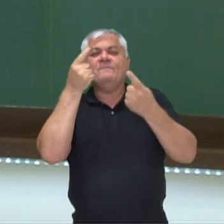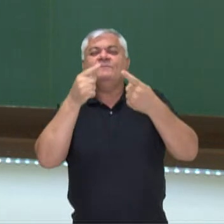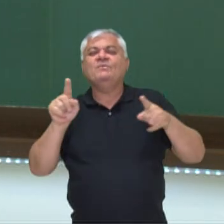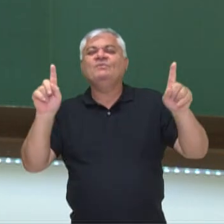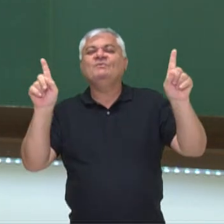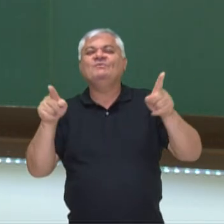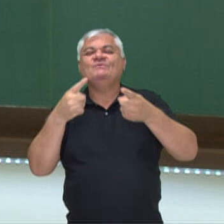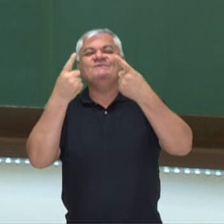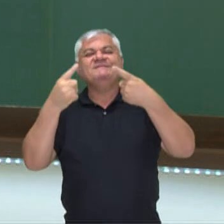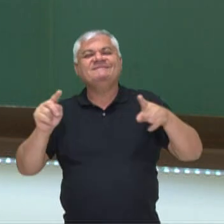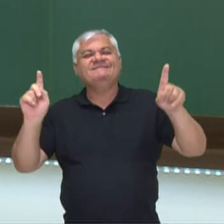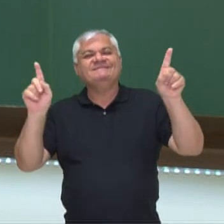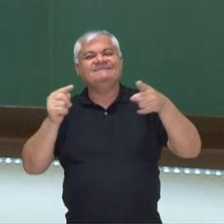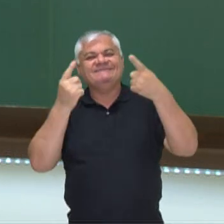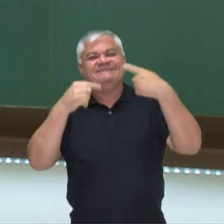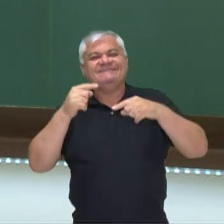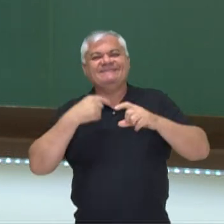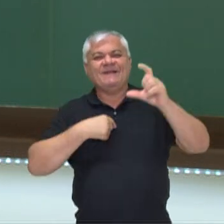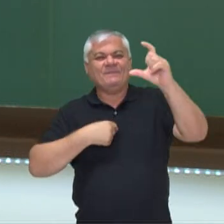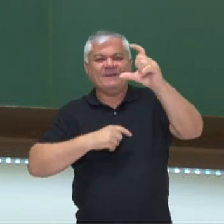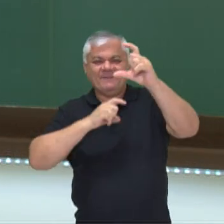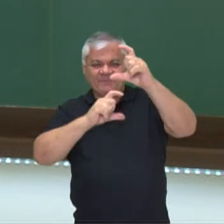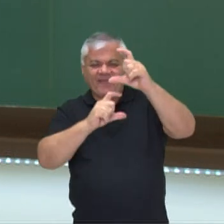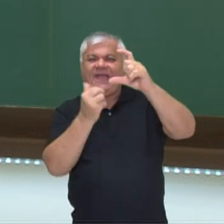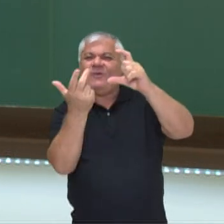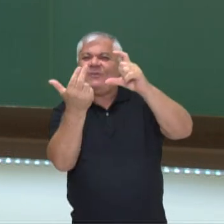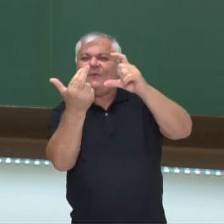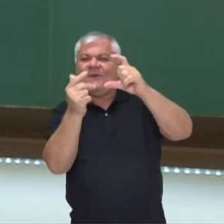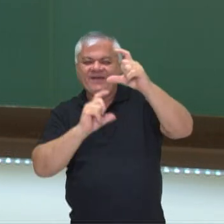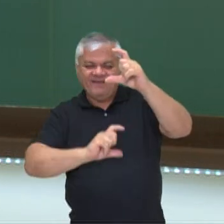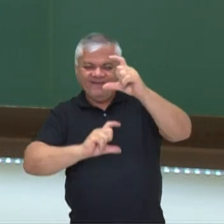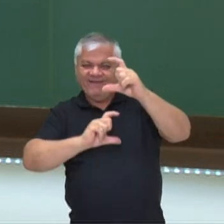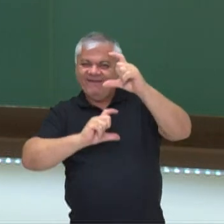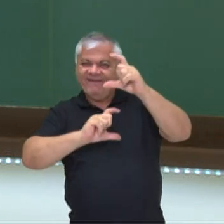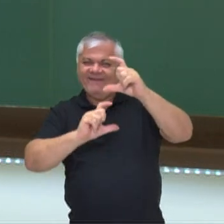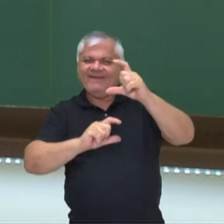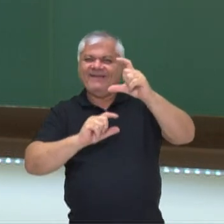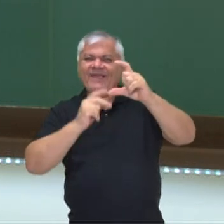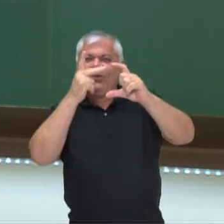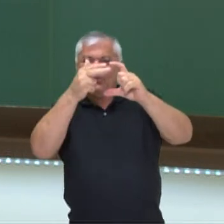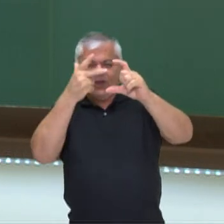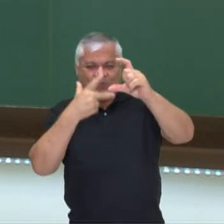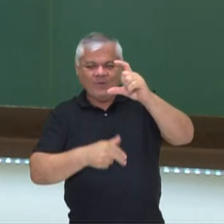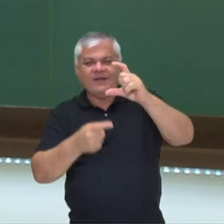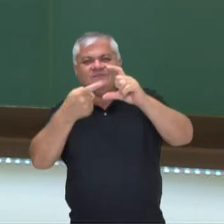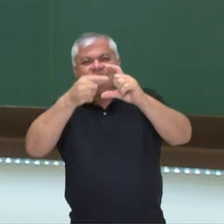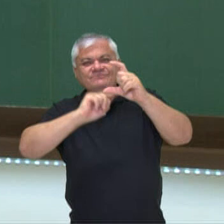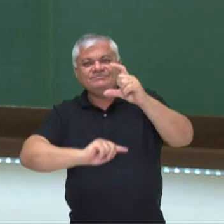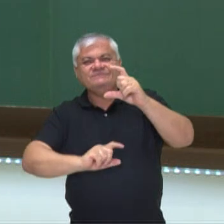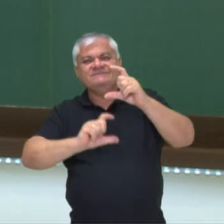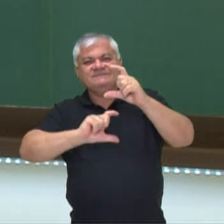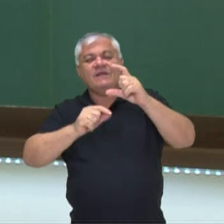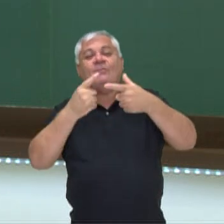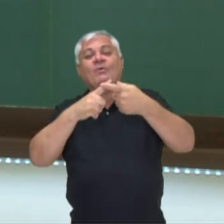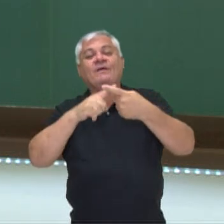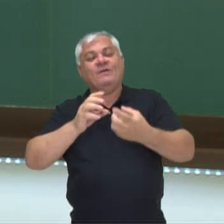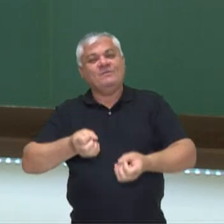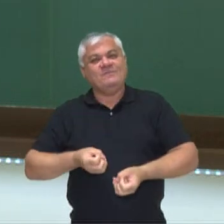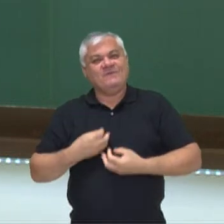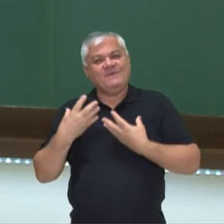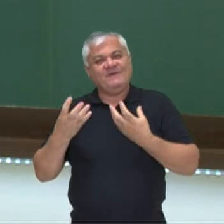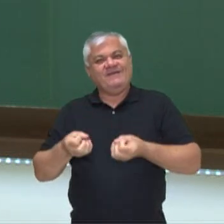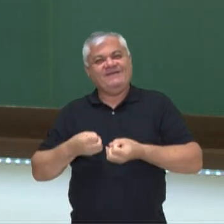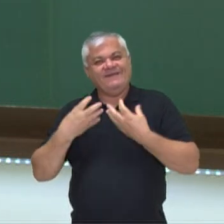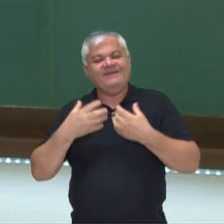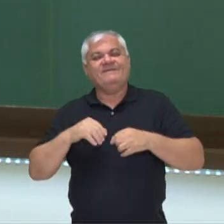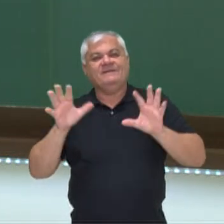música. A gente sempre vê que o refrão da música é chamado de chorus. Bom, isso é por causa de poem. Os poemas,